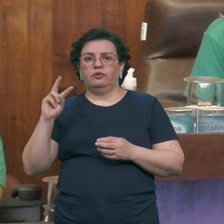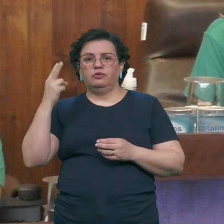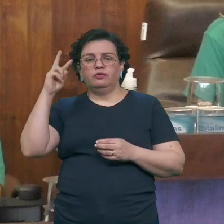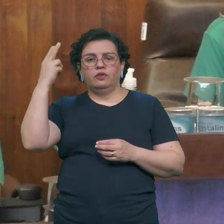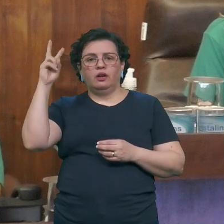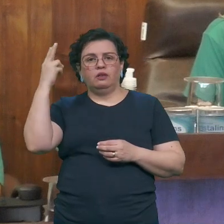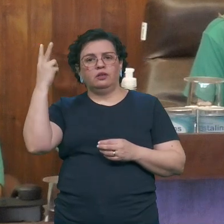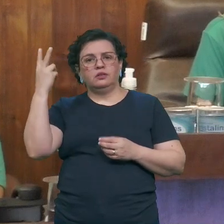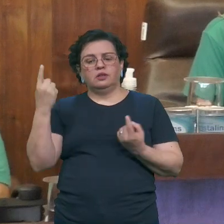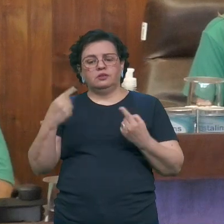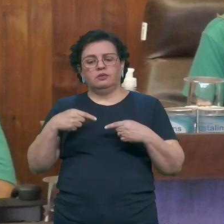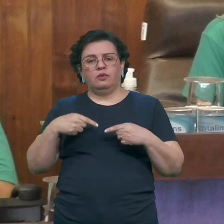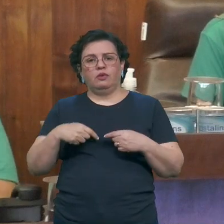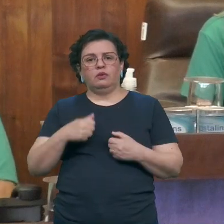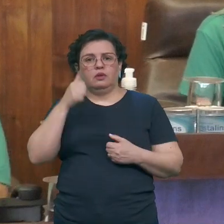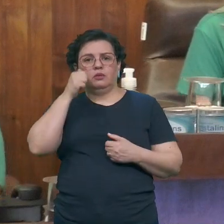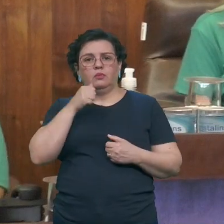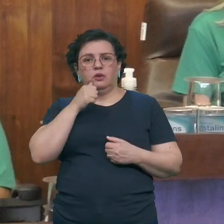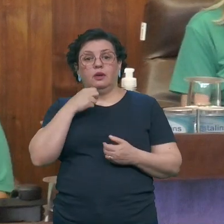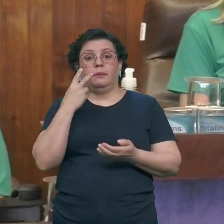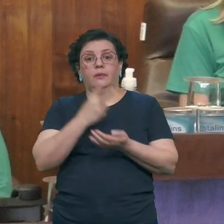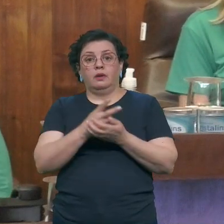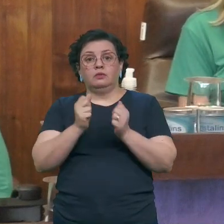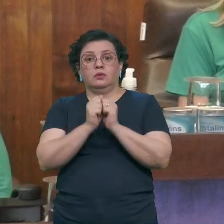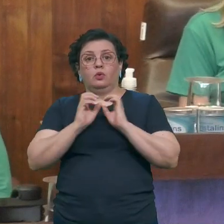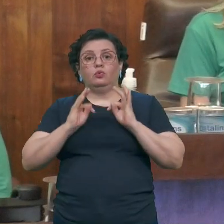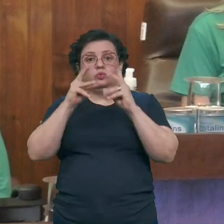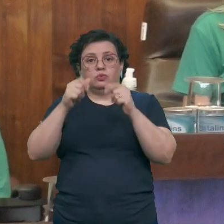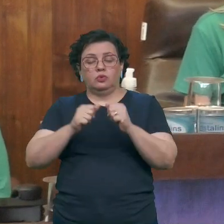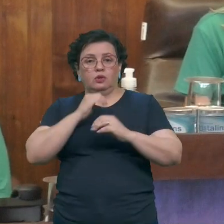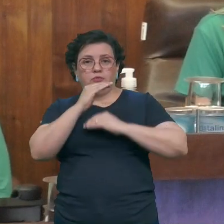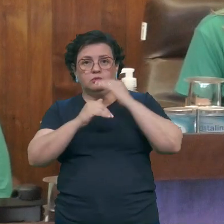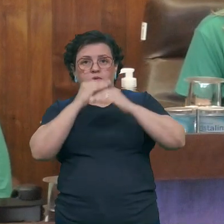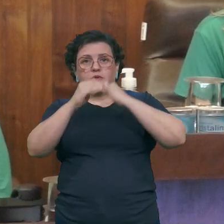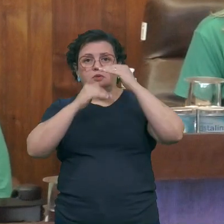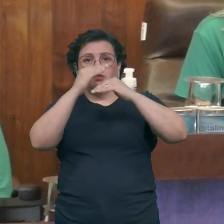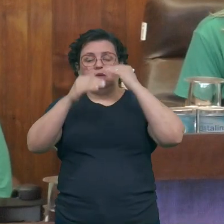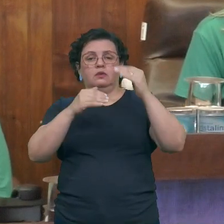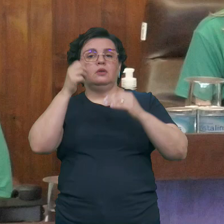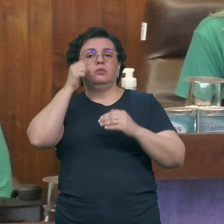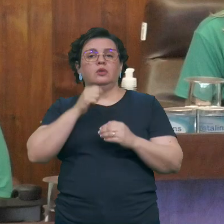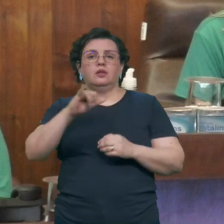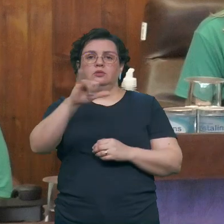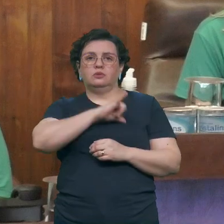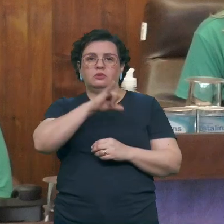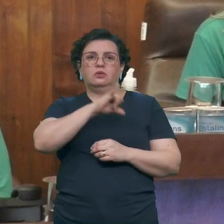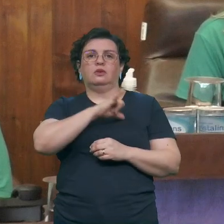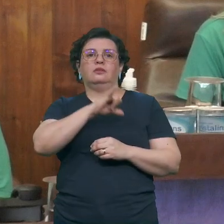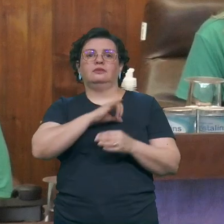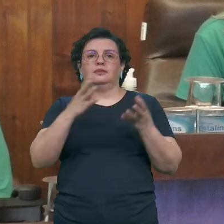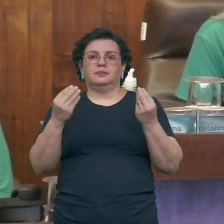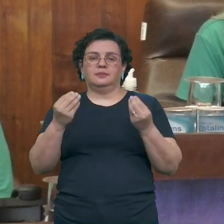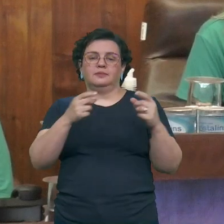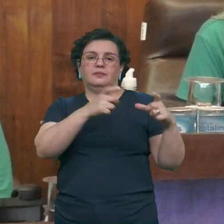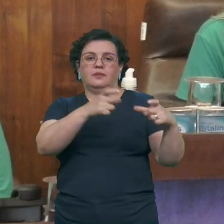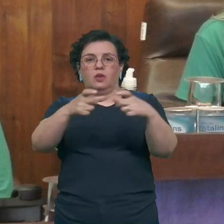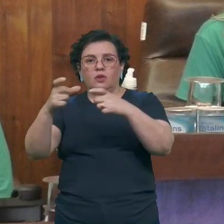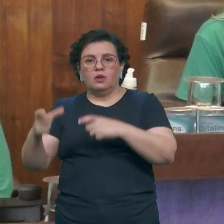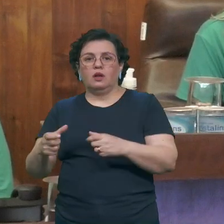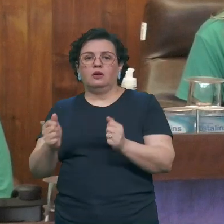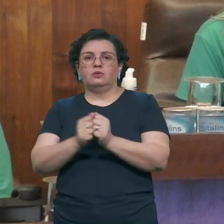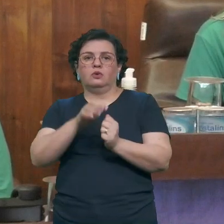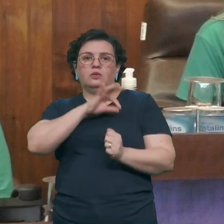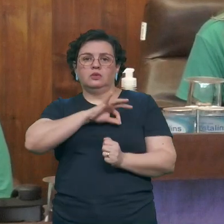impostos à mulher. Mesmo com todos os avanços, elas ainda sofrem, em muitos locais, com salários